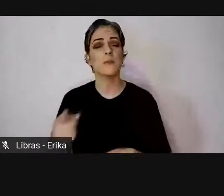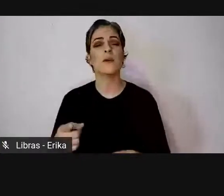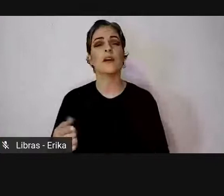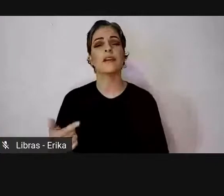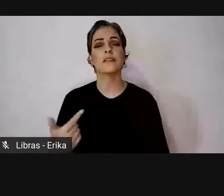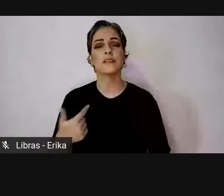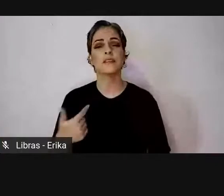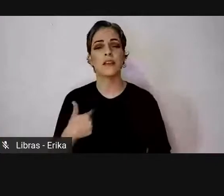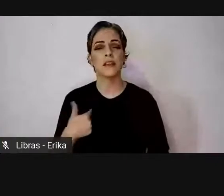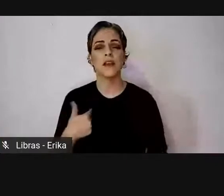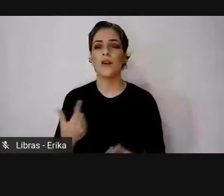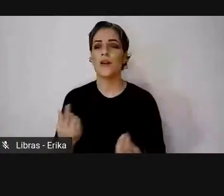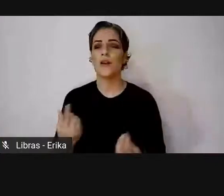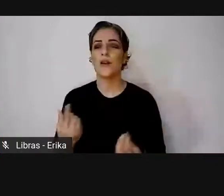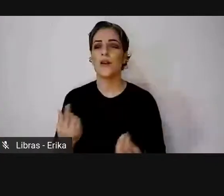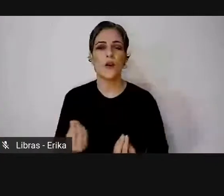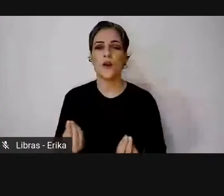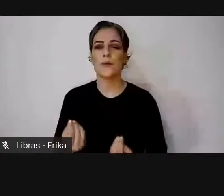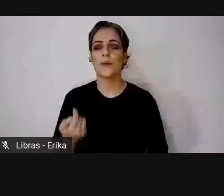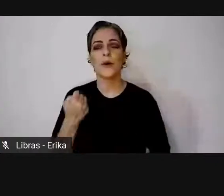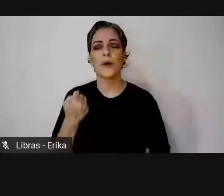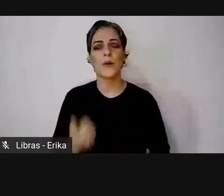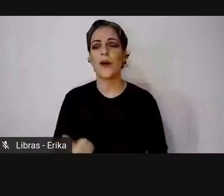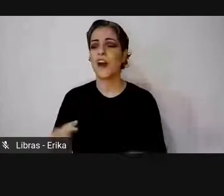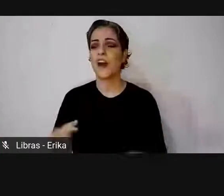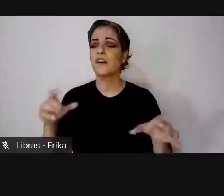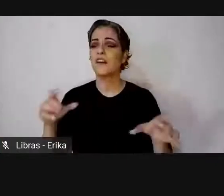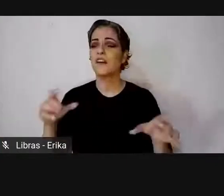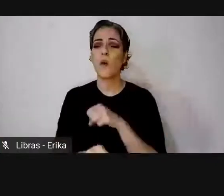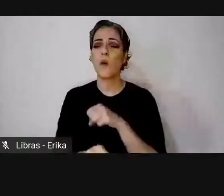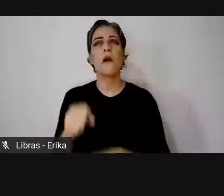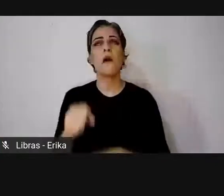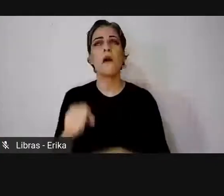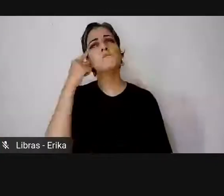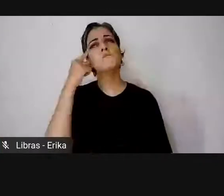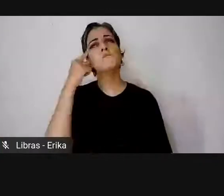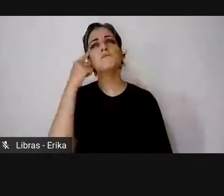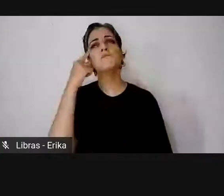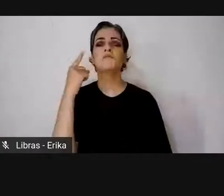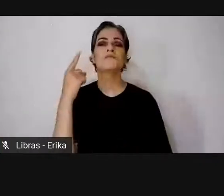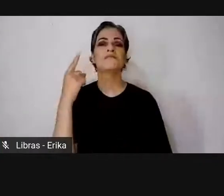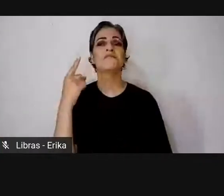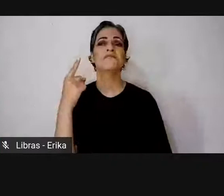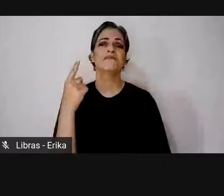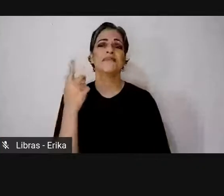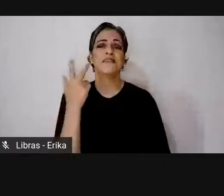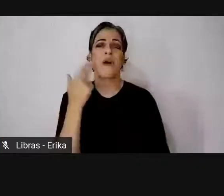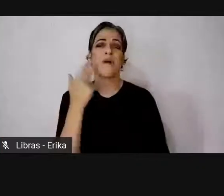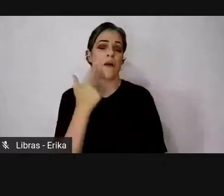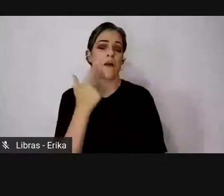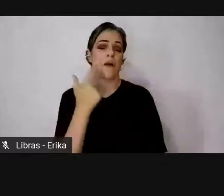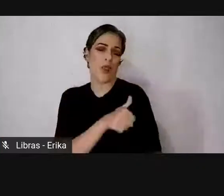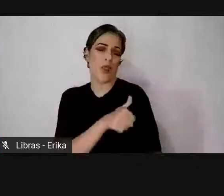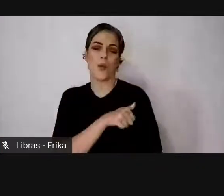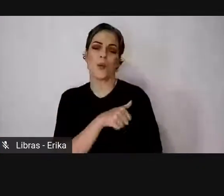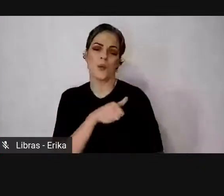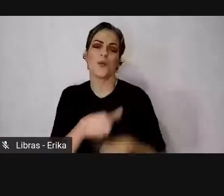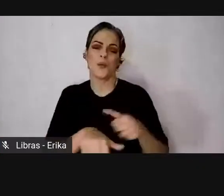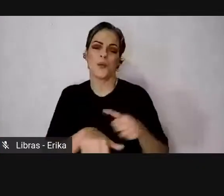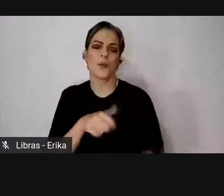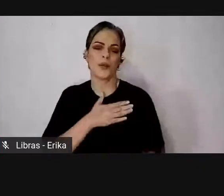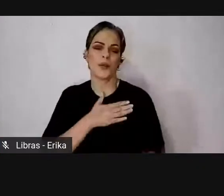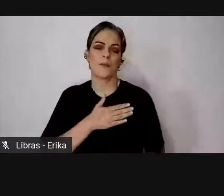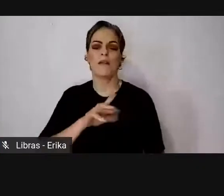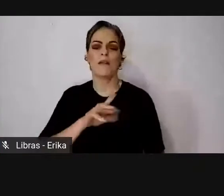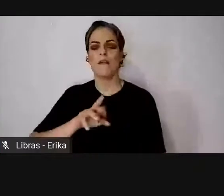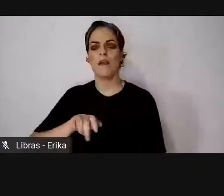quase a concluir sem me dar conta, né? Eu passei para aluno regular e comecei meu projeto